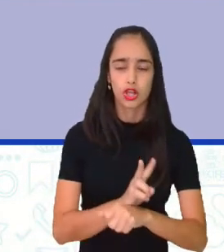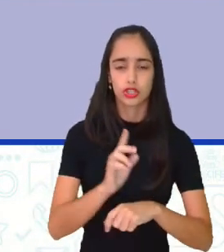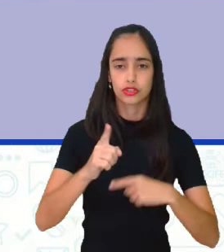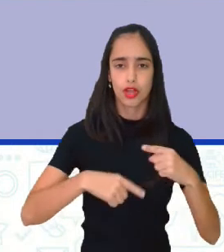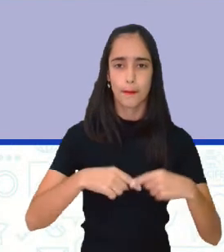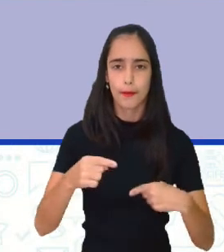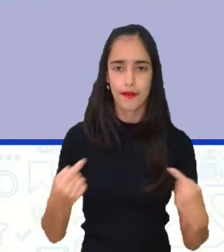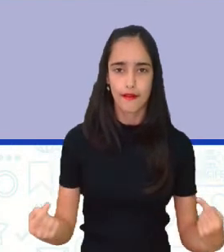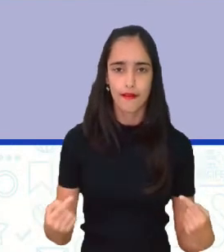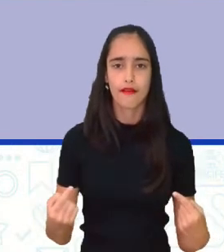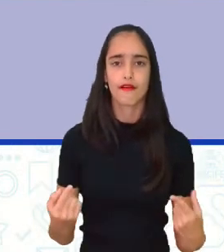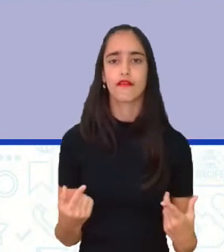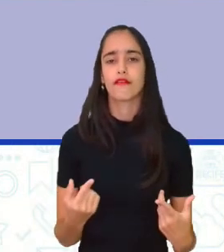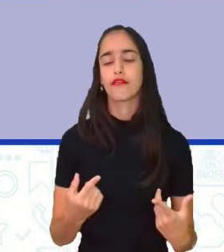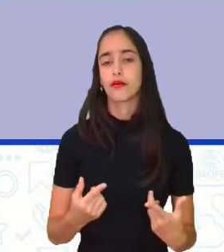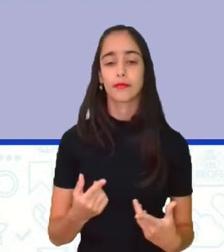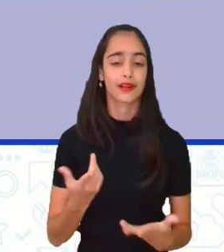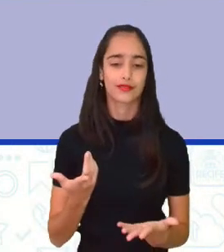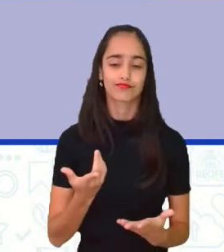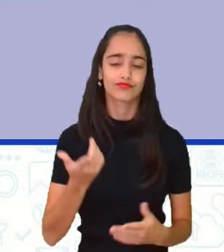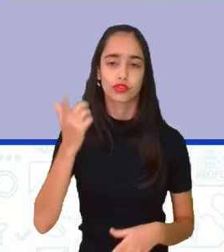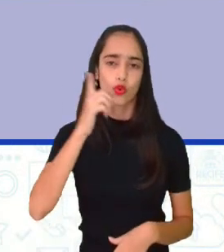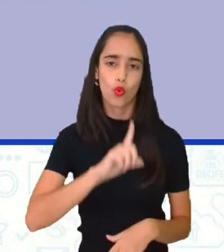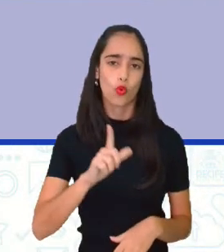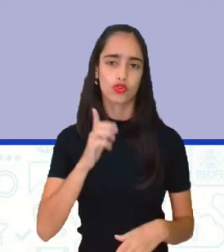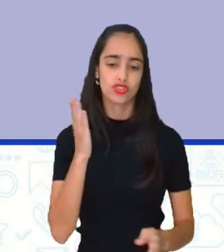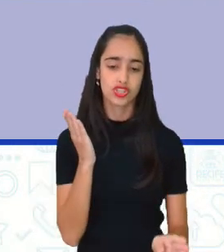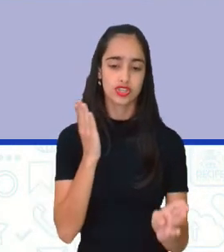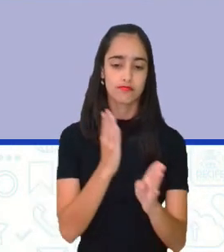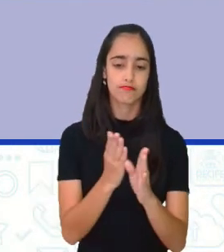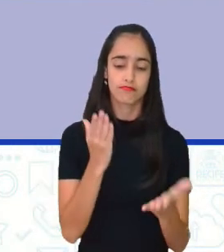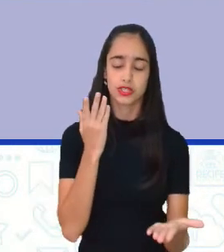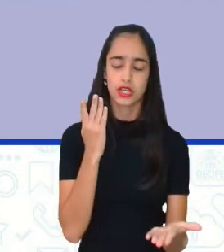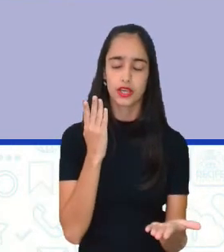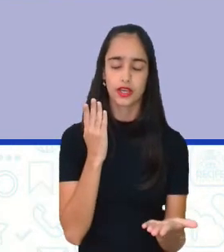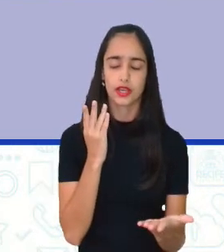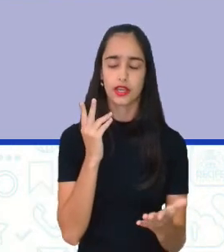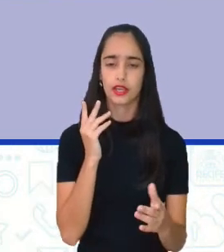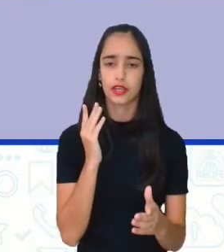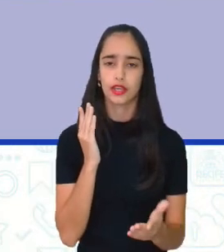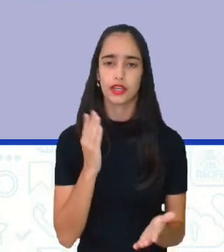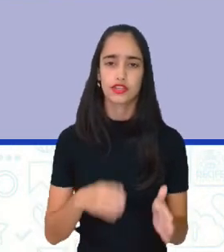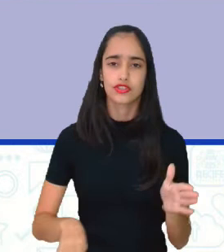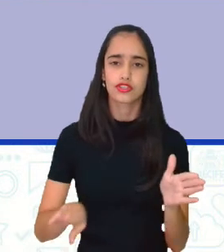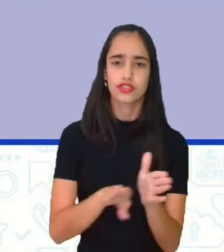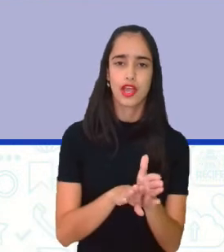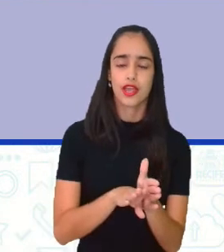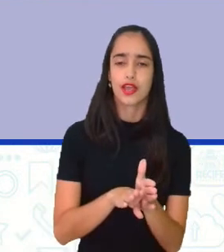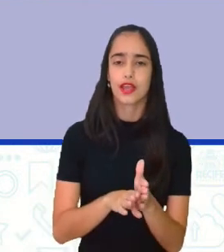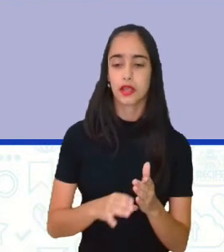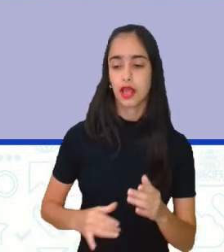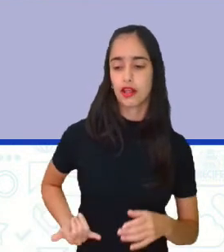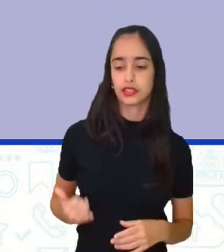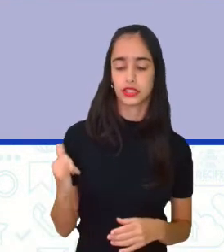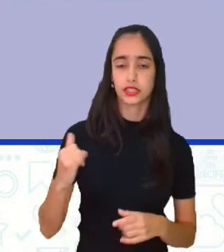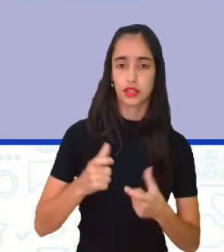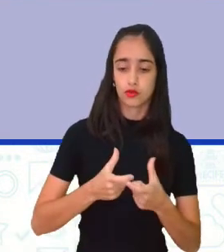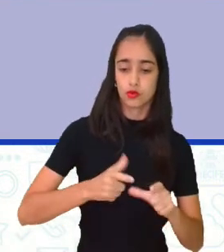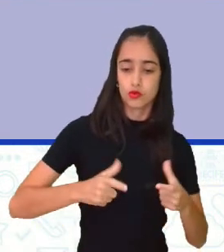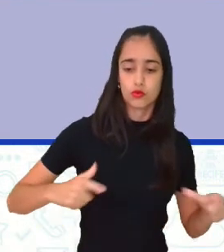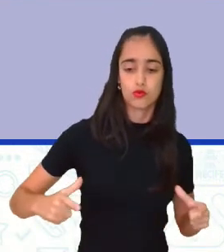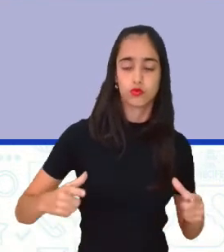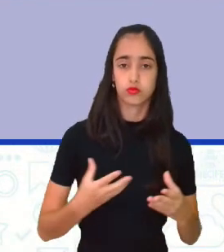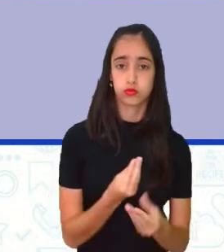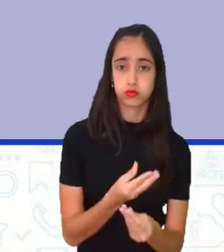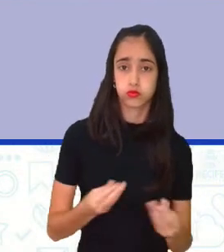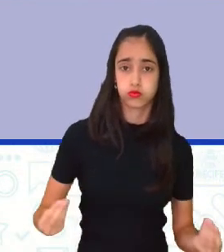de tensão elétrica. Então, é importante que a gente tenha em casa e até na televisão,